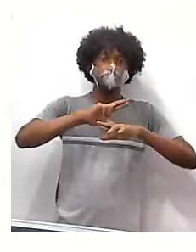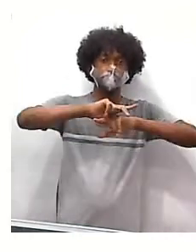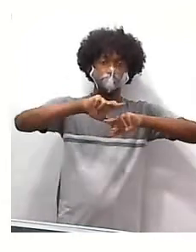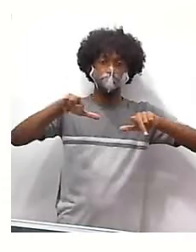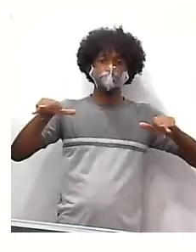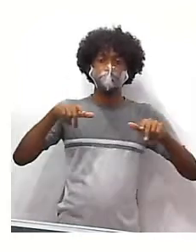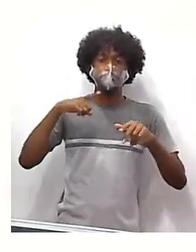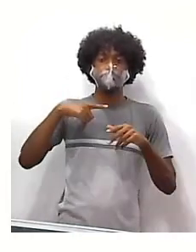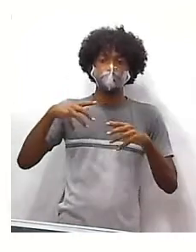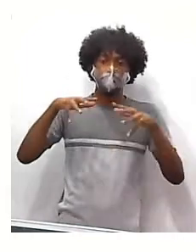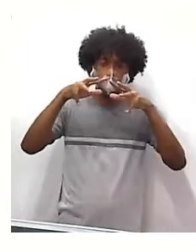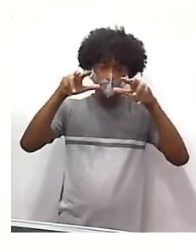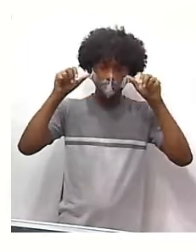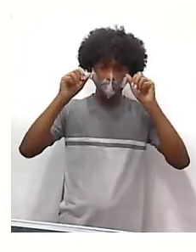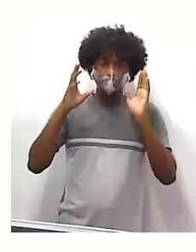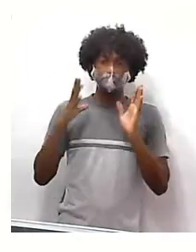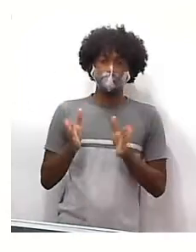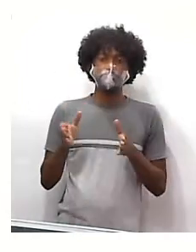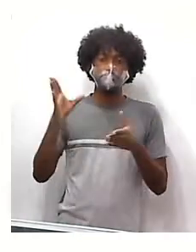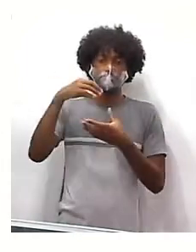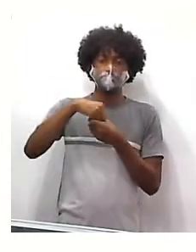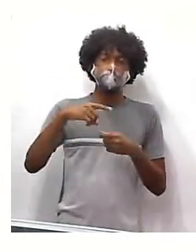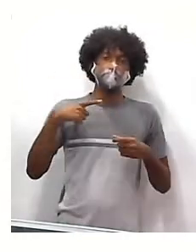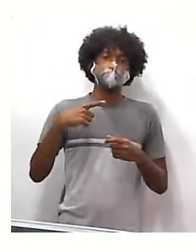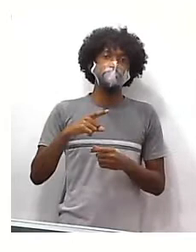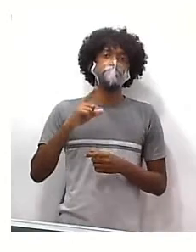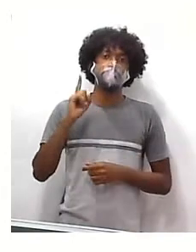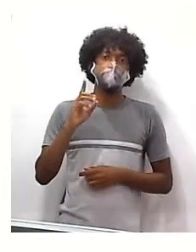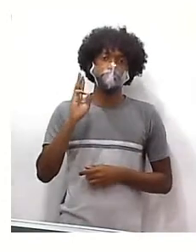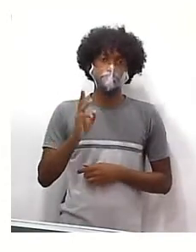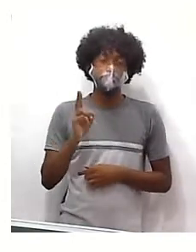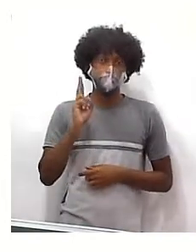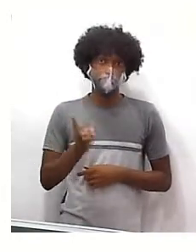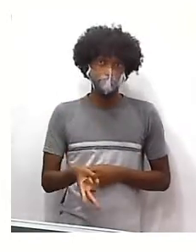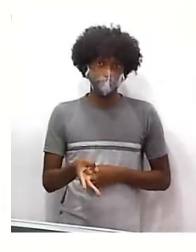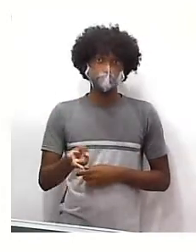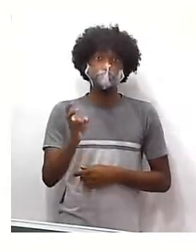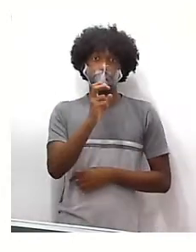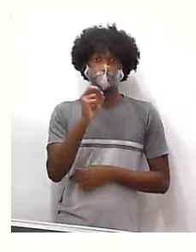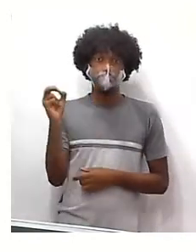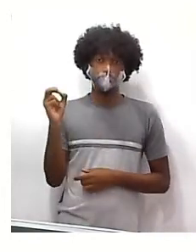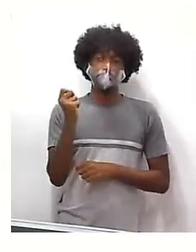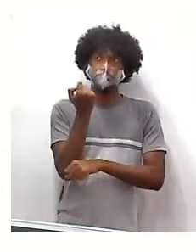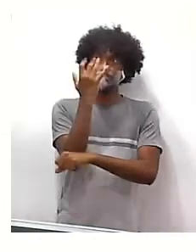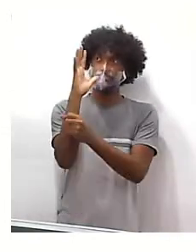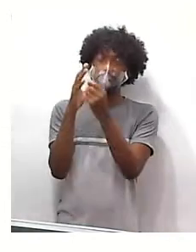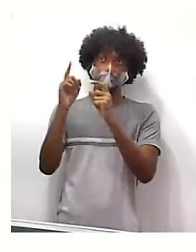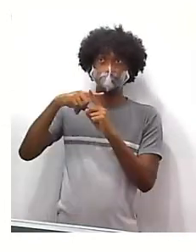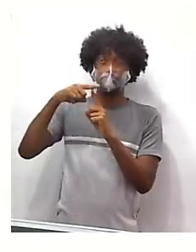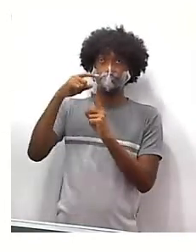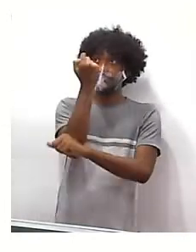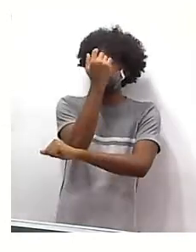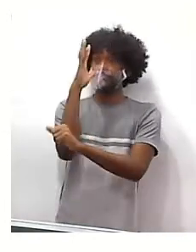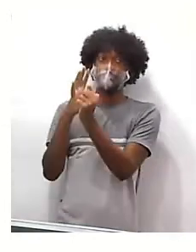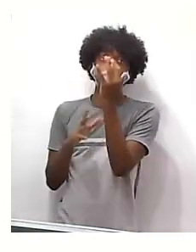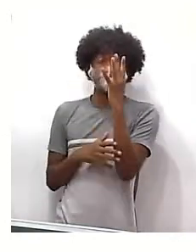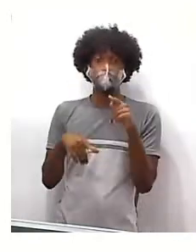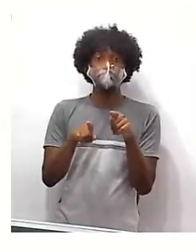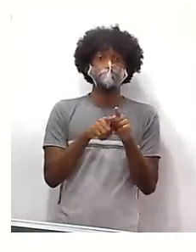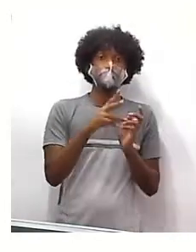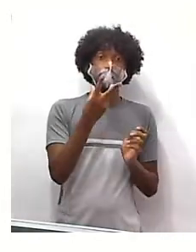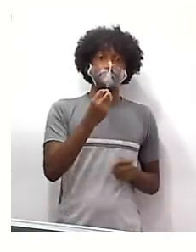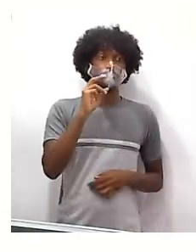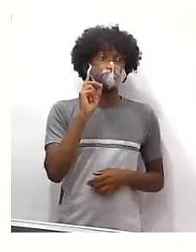Amazônia existem cerca de 2.500 espécies de árvores e 30 mil espécies de planta